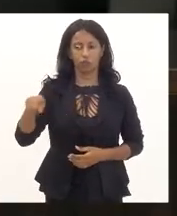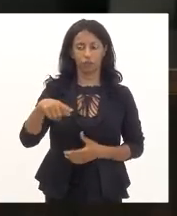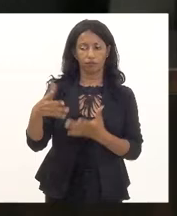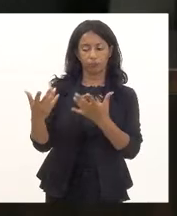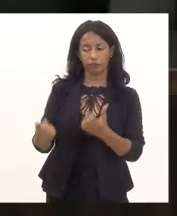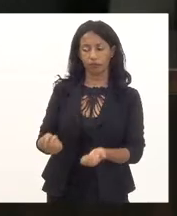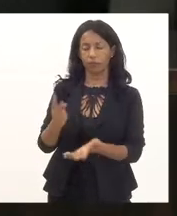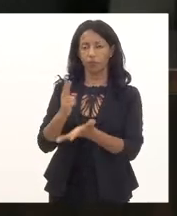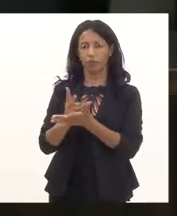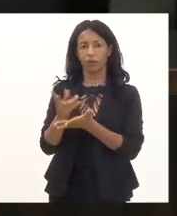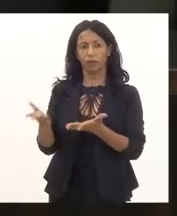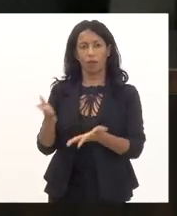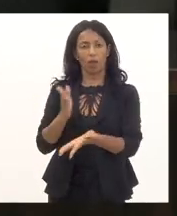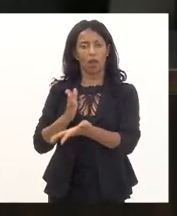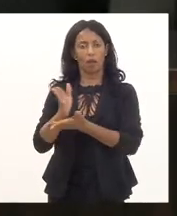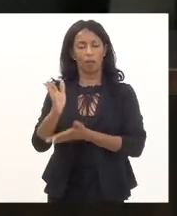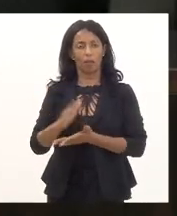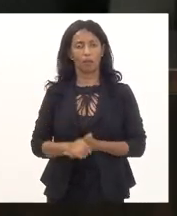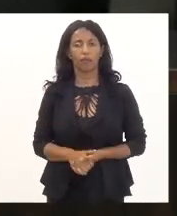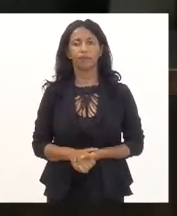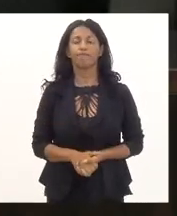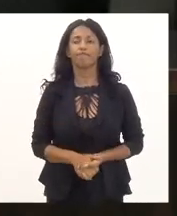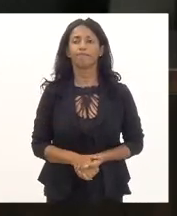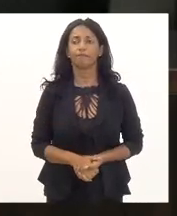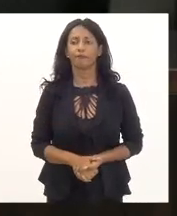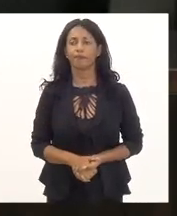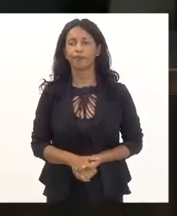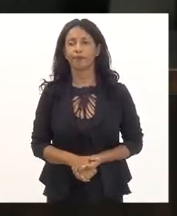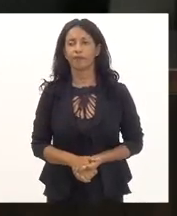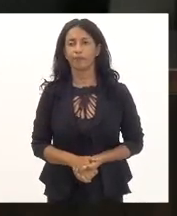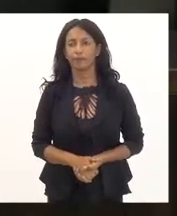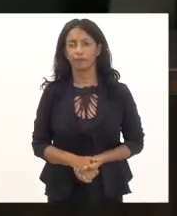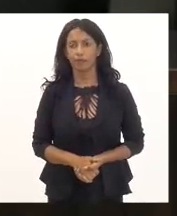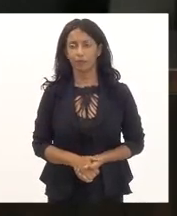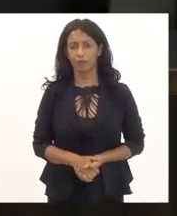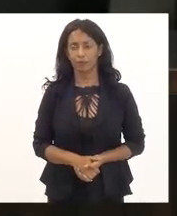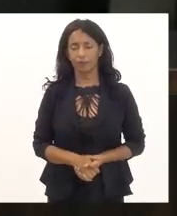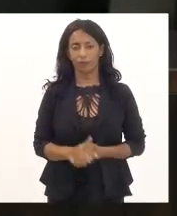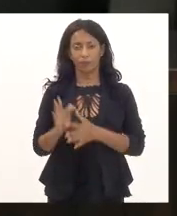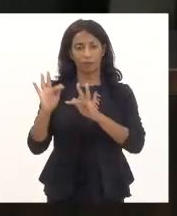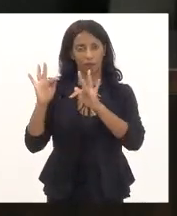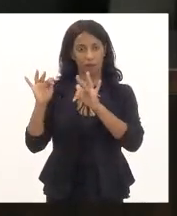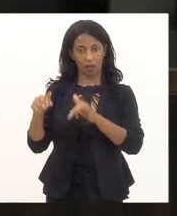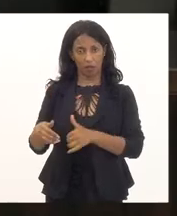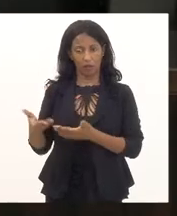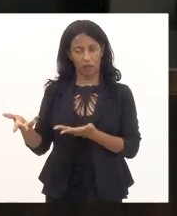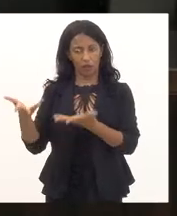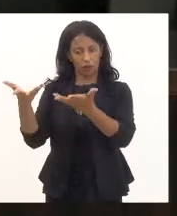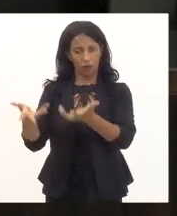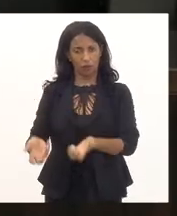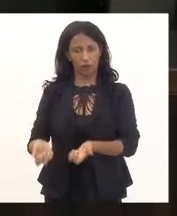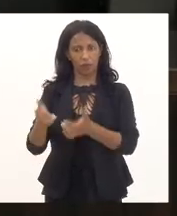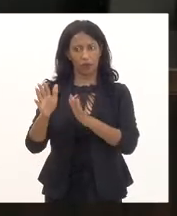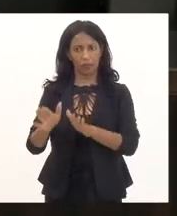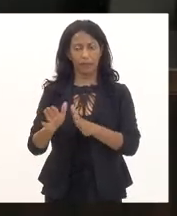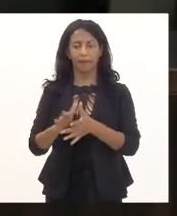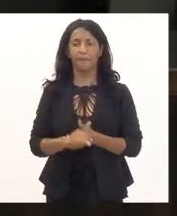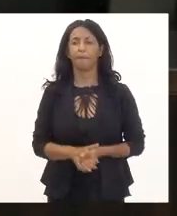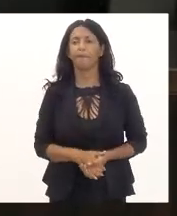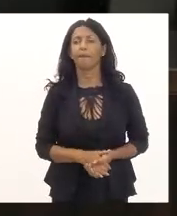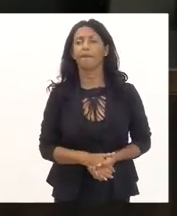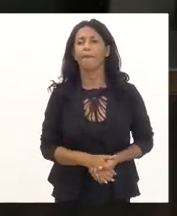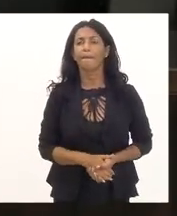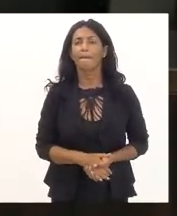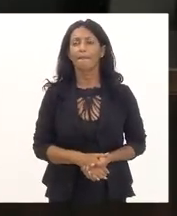aprovam, permaneçam como estão, aprovado, vai a autógrafo. Declaração. Ao final, eu vou conceder declaração, eu vou conceder